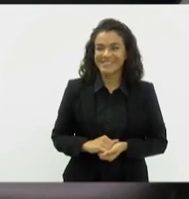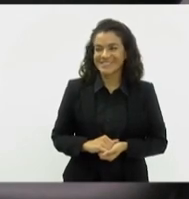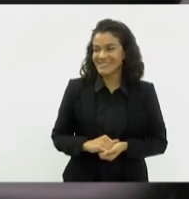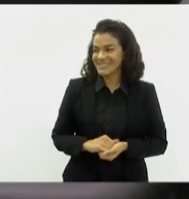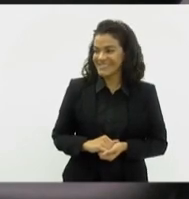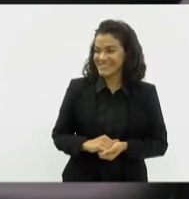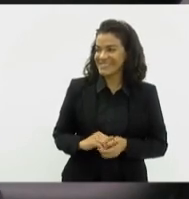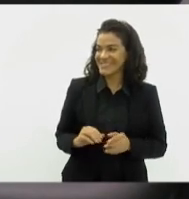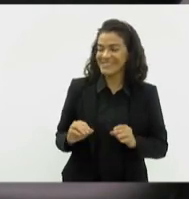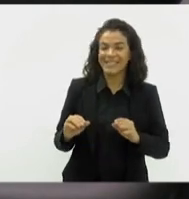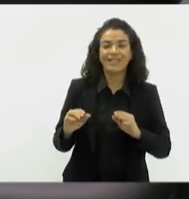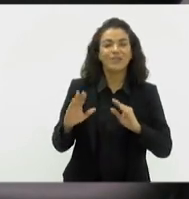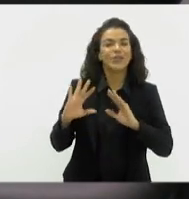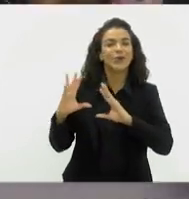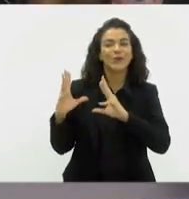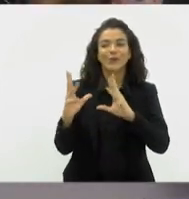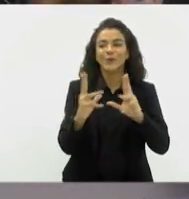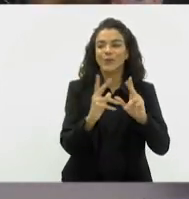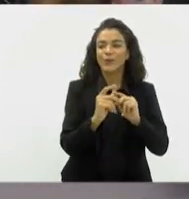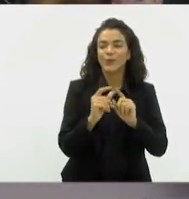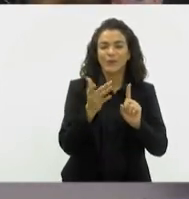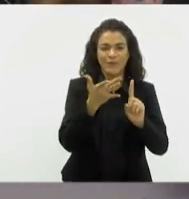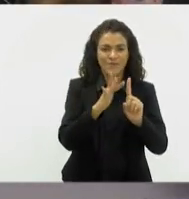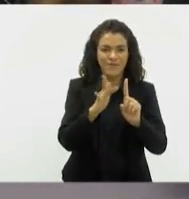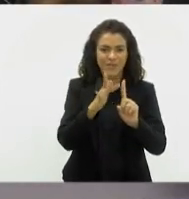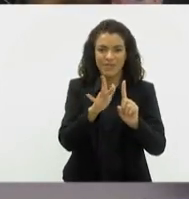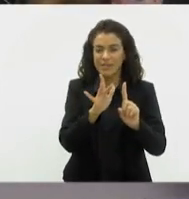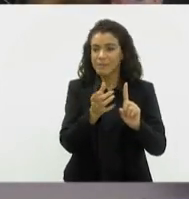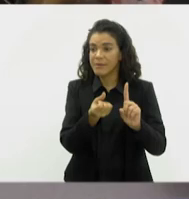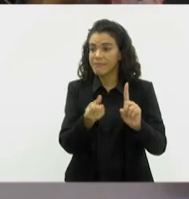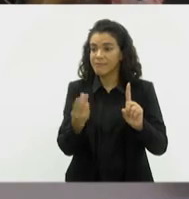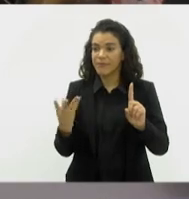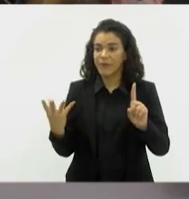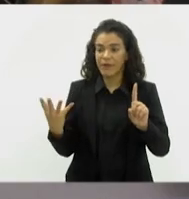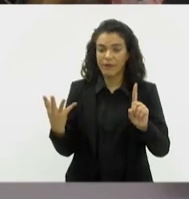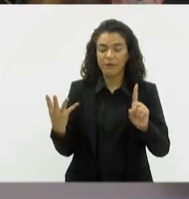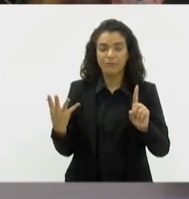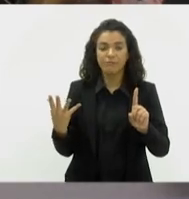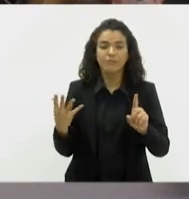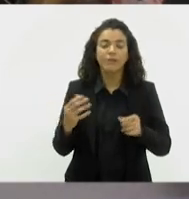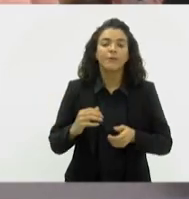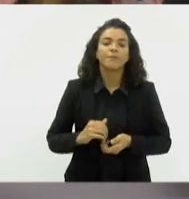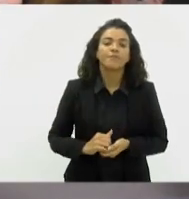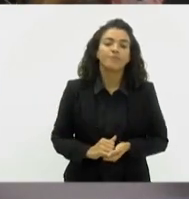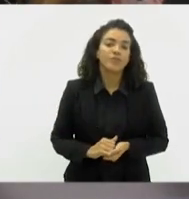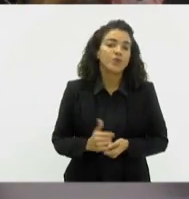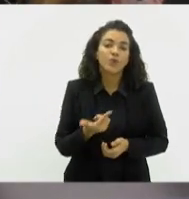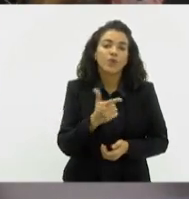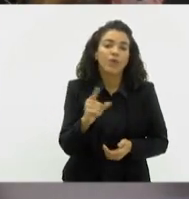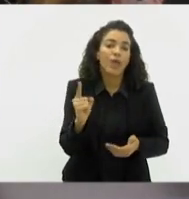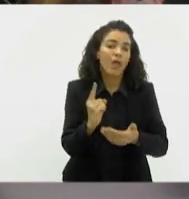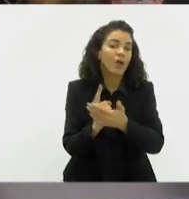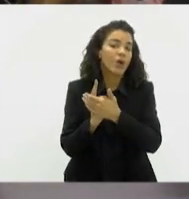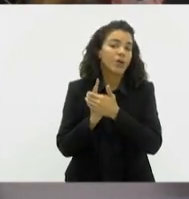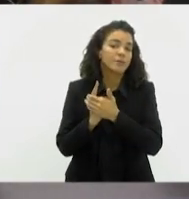Verdade. Todo mundo está cheio de vítima lá. Mas essas vítimas, elas não têm o acolhimento do senhor.